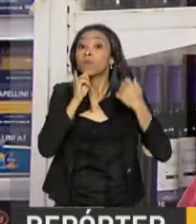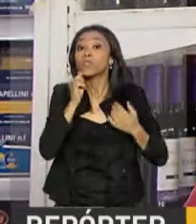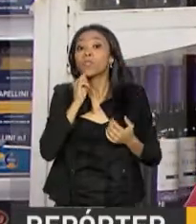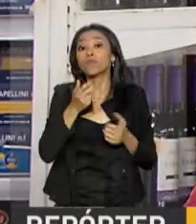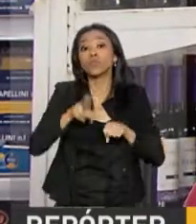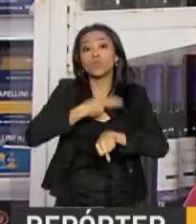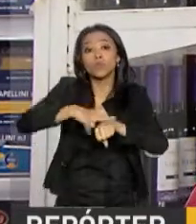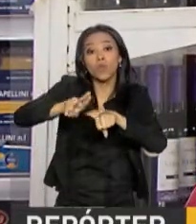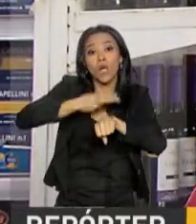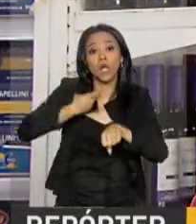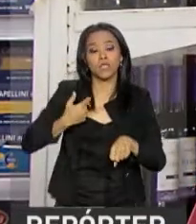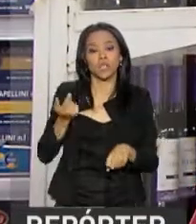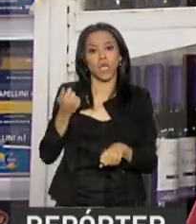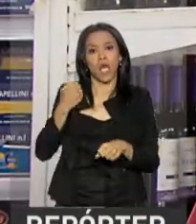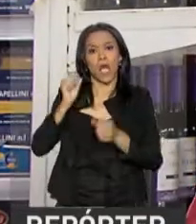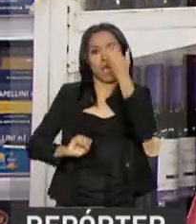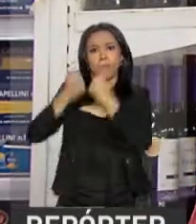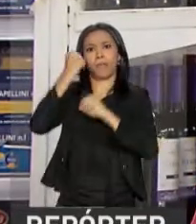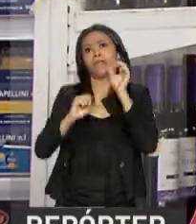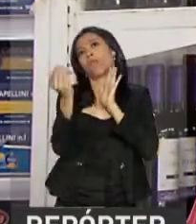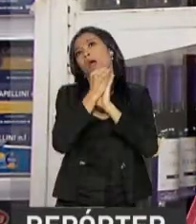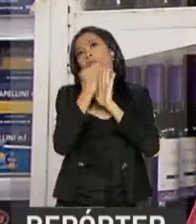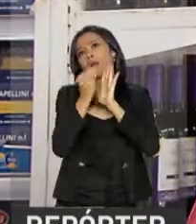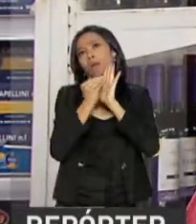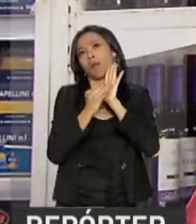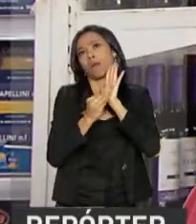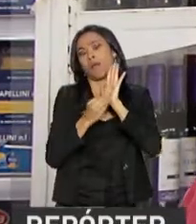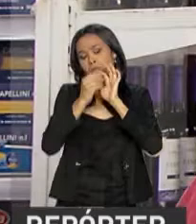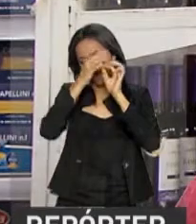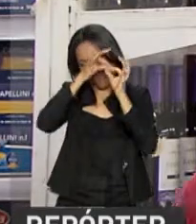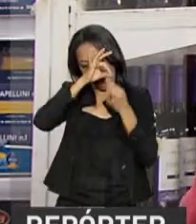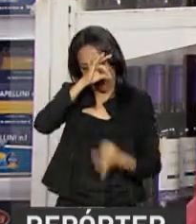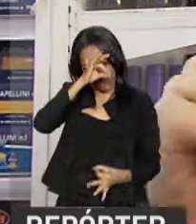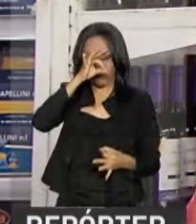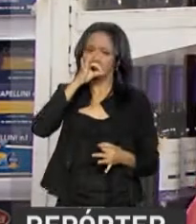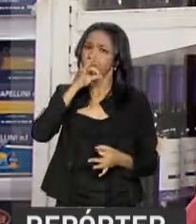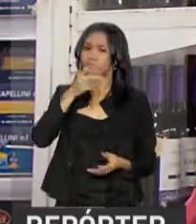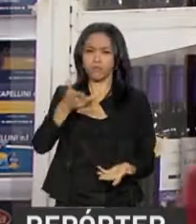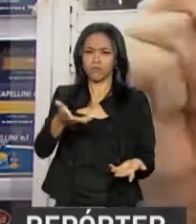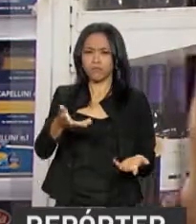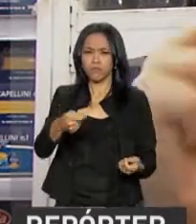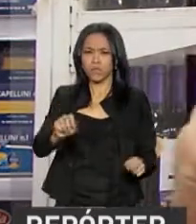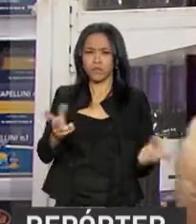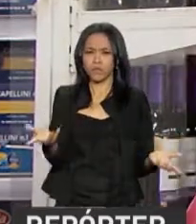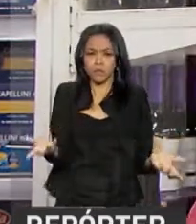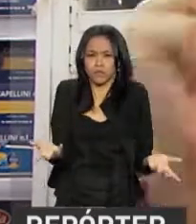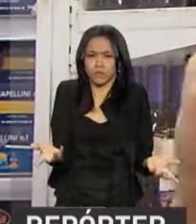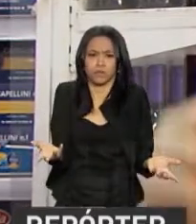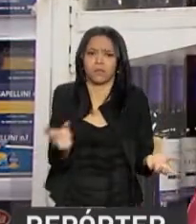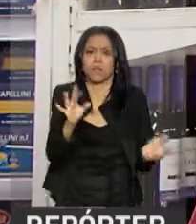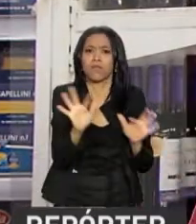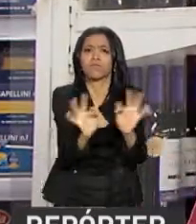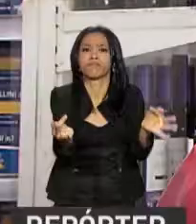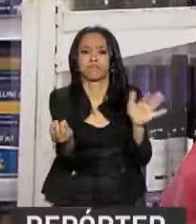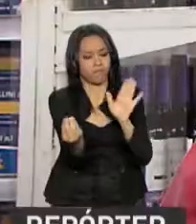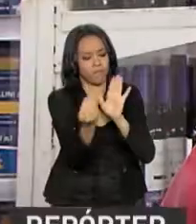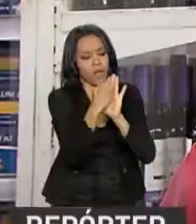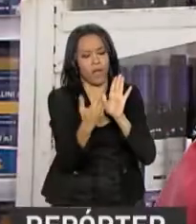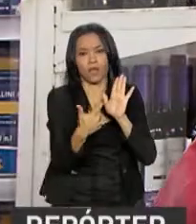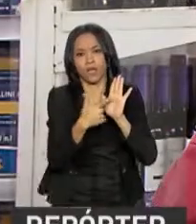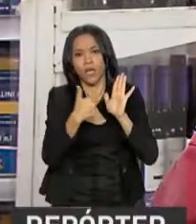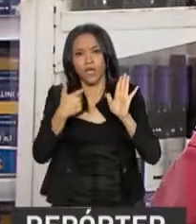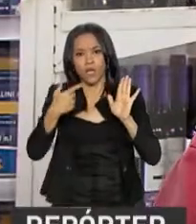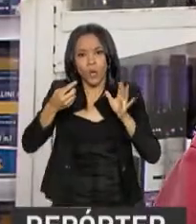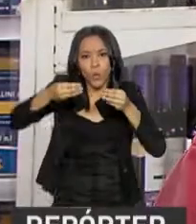não é obrigado a empresa colocar o tanto que tem ali chocolate você tem que descobrir vendo ali aquela porção que eles colocam como exemplo se a